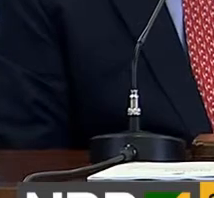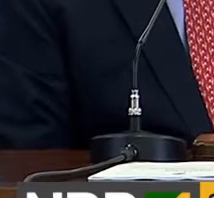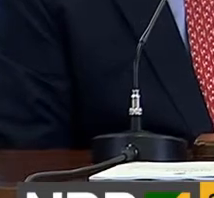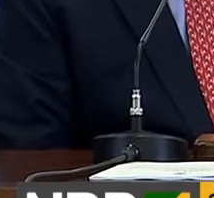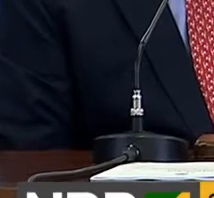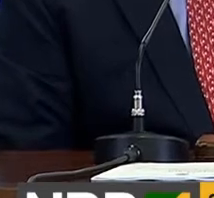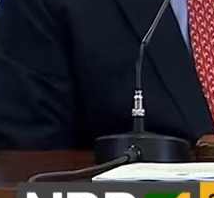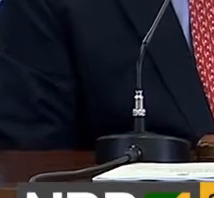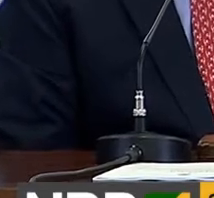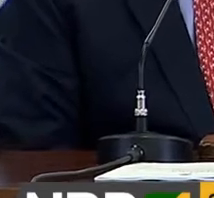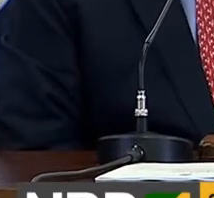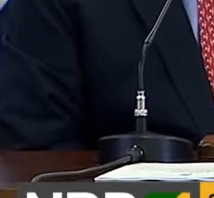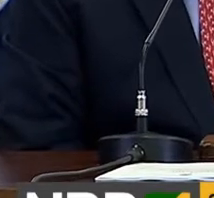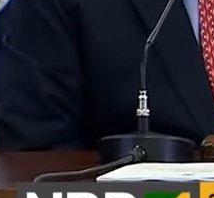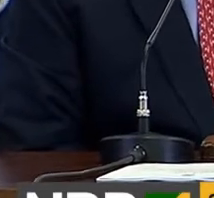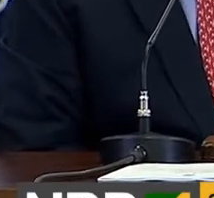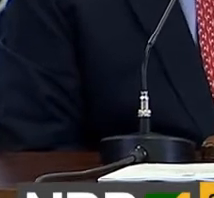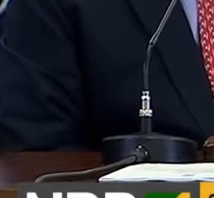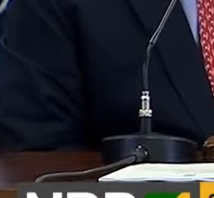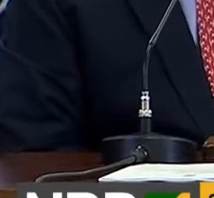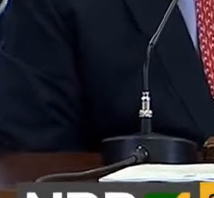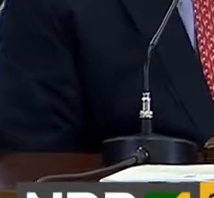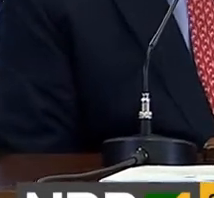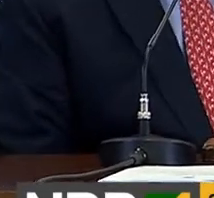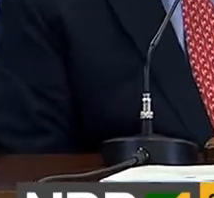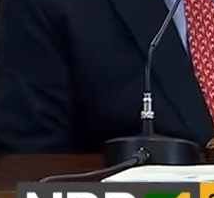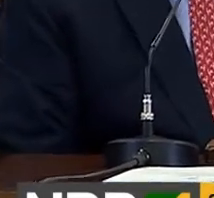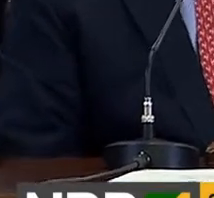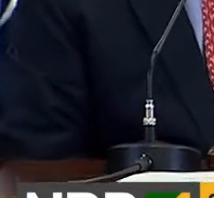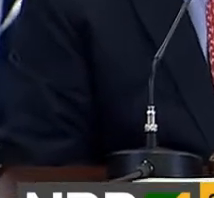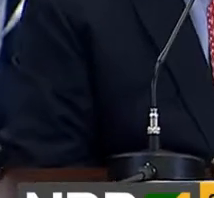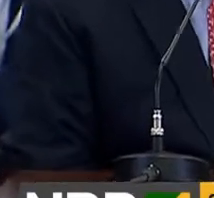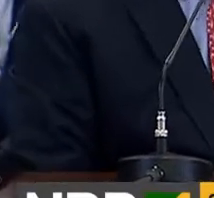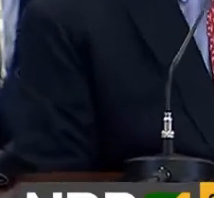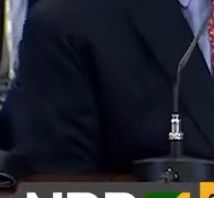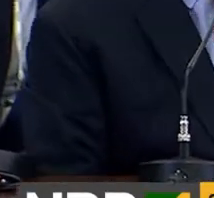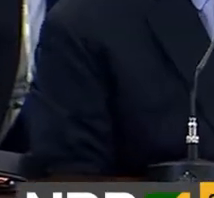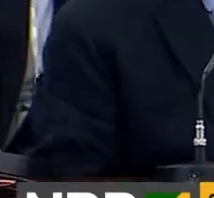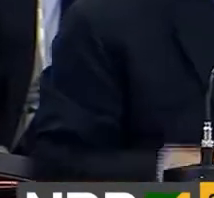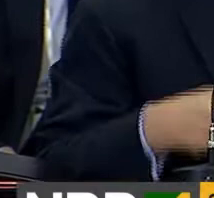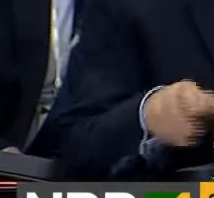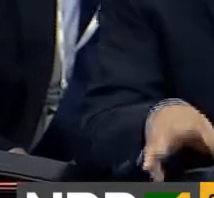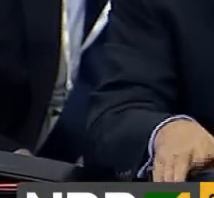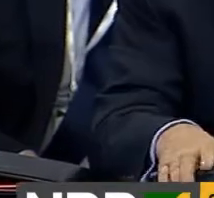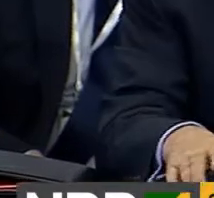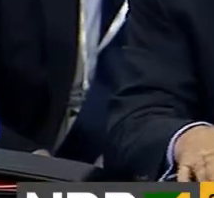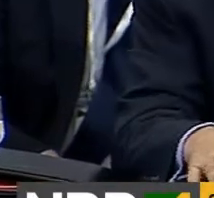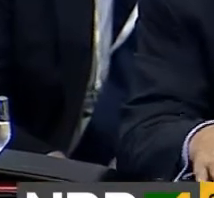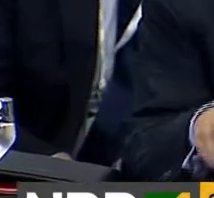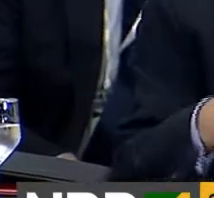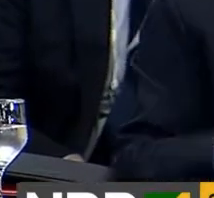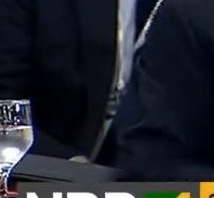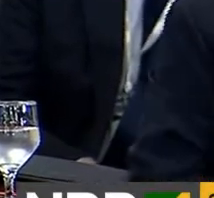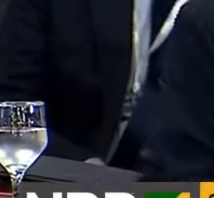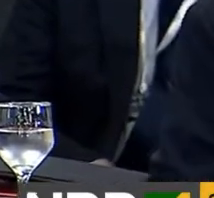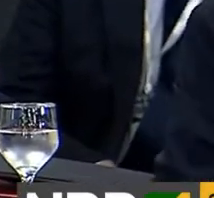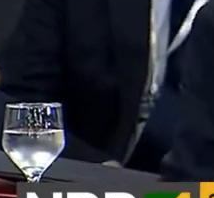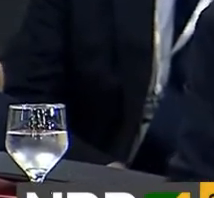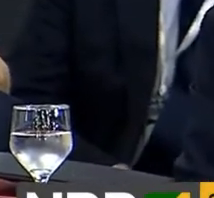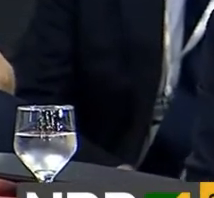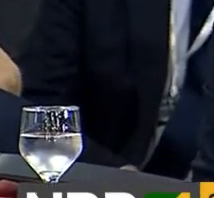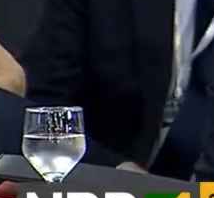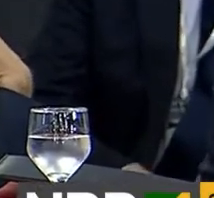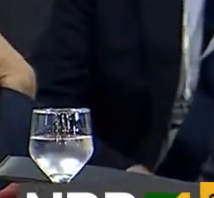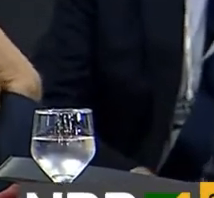prometo colocar todo o esforço neste semestre e agradeço tudo que vocês fizeram, cumprimentá-los